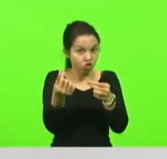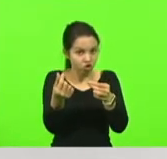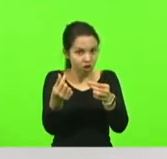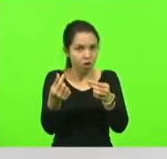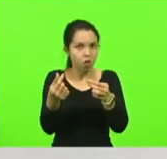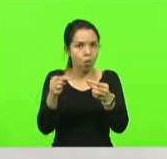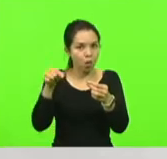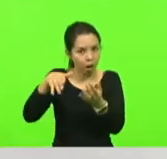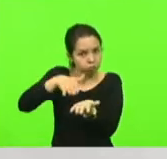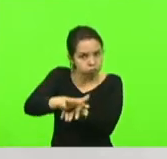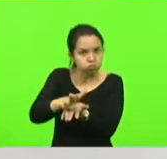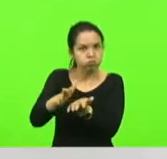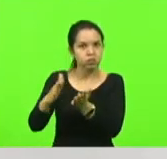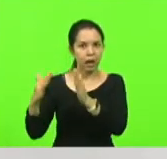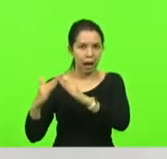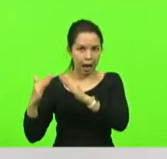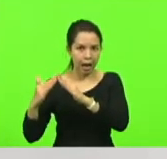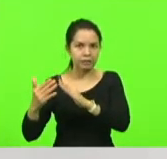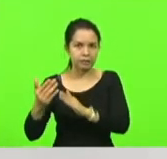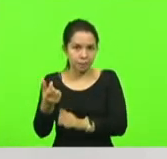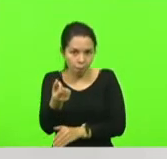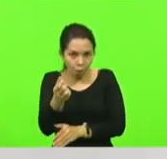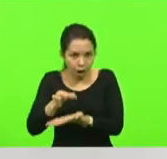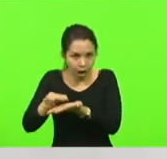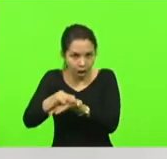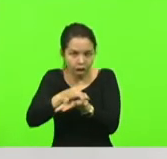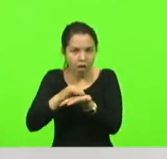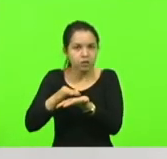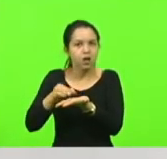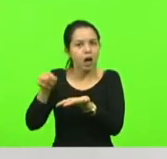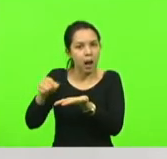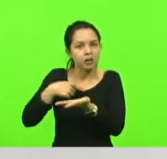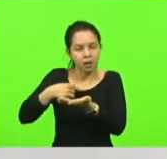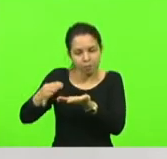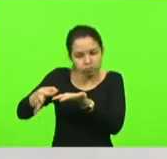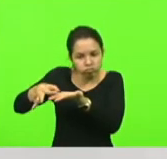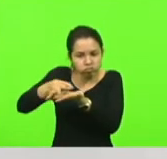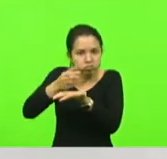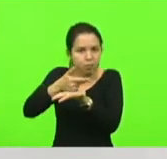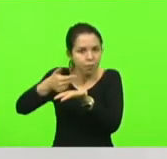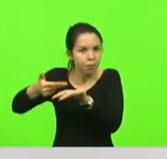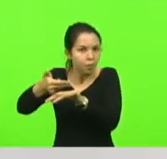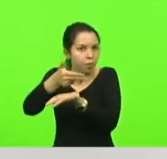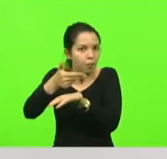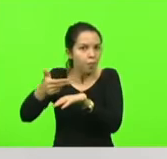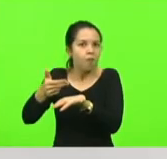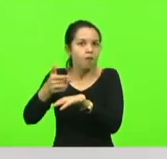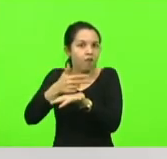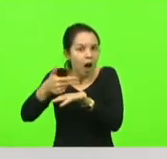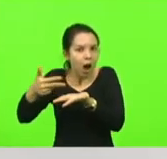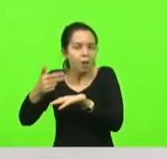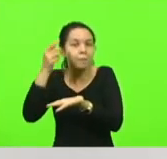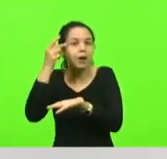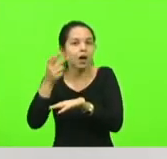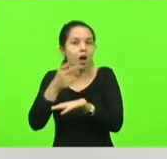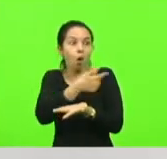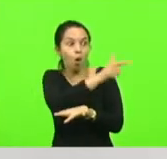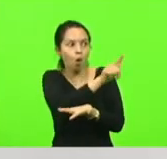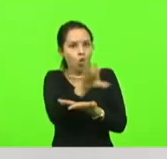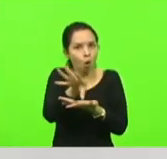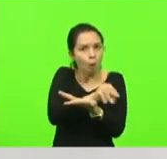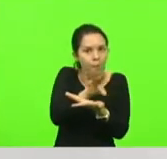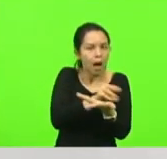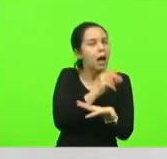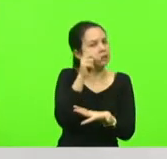mais ou menos assim, cheio de elementos, para que não fosse fácil de ser reproduzido em qualquer impressora, por